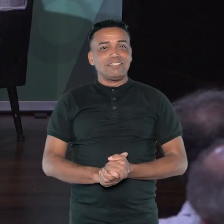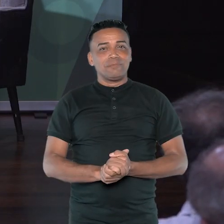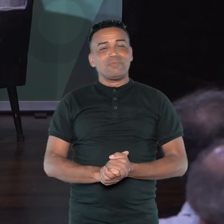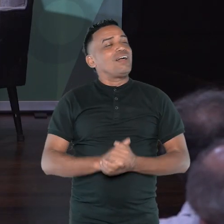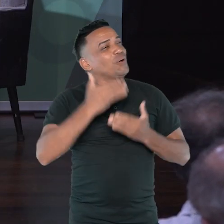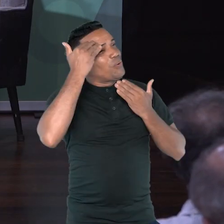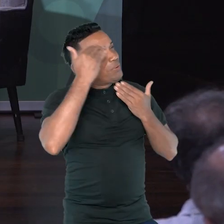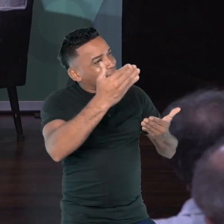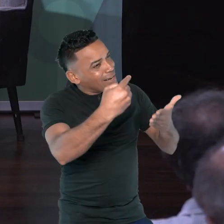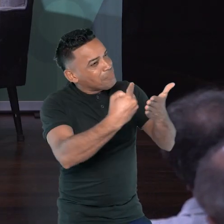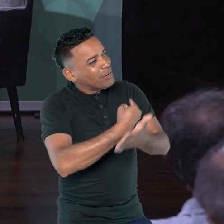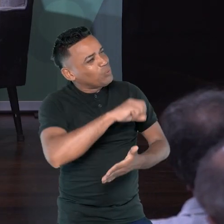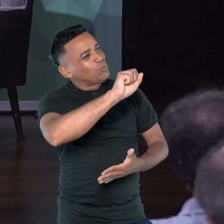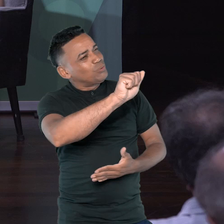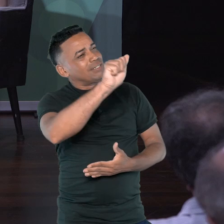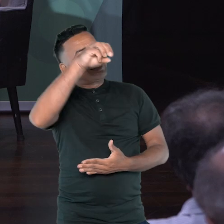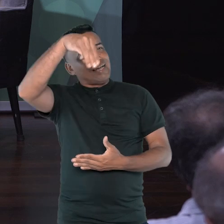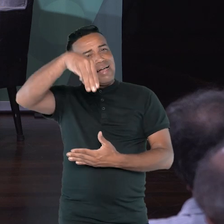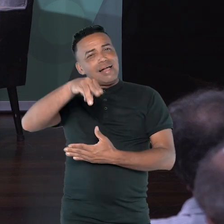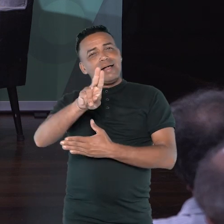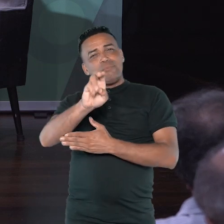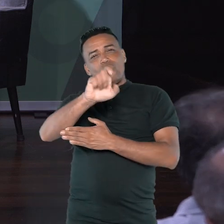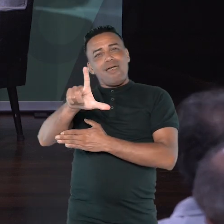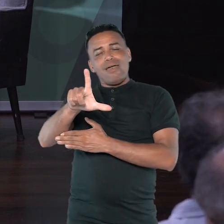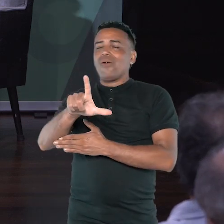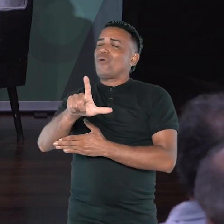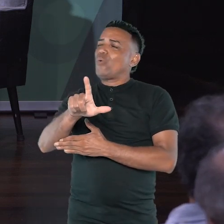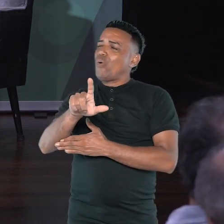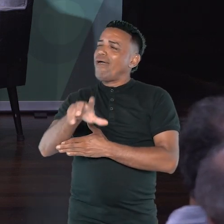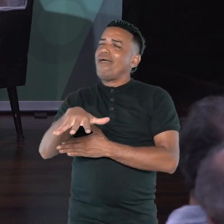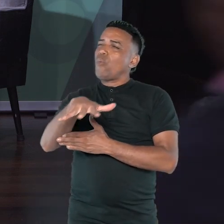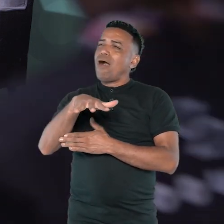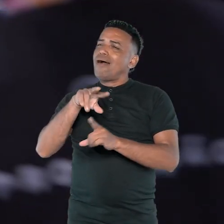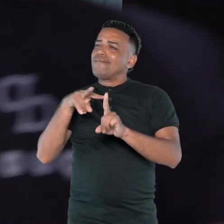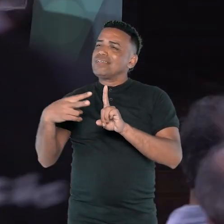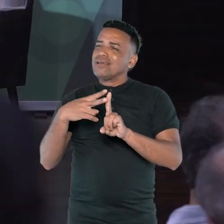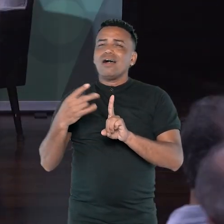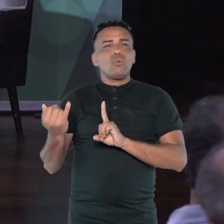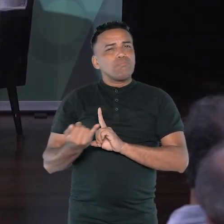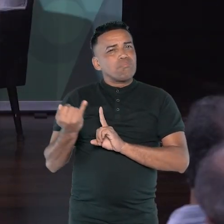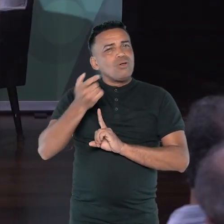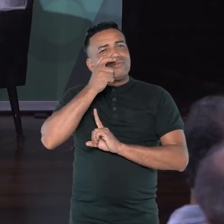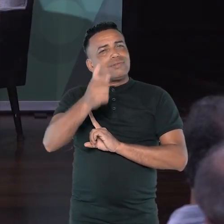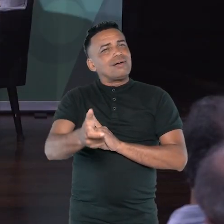Muito obrigada, Samuel, pela colocação. Esse é um ponto muito interessante também que